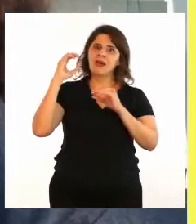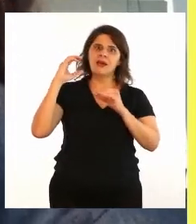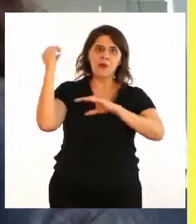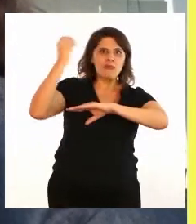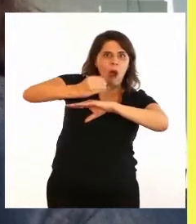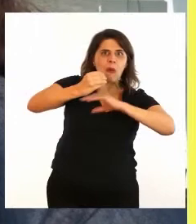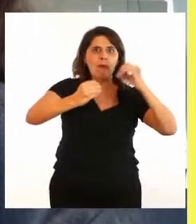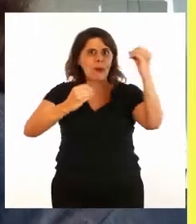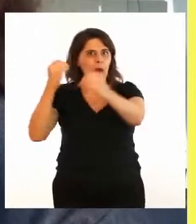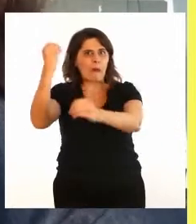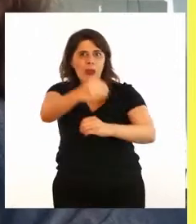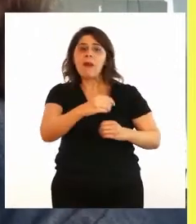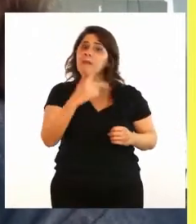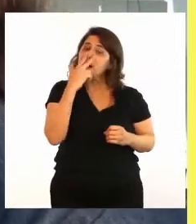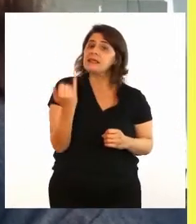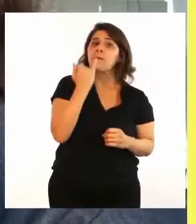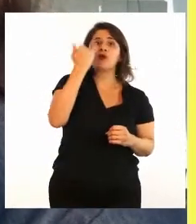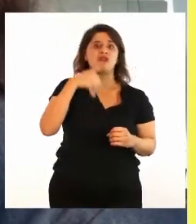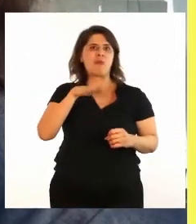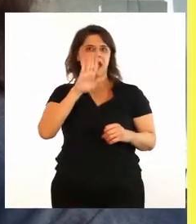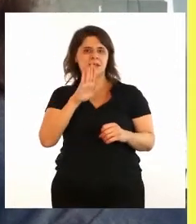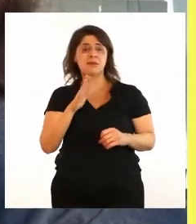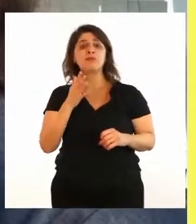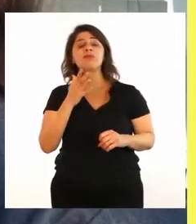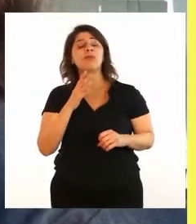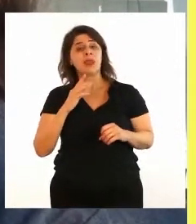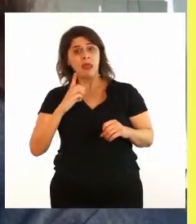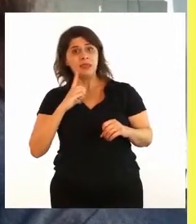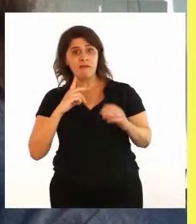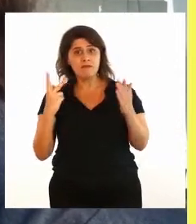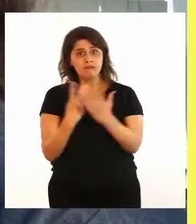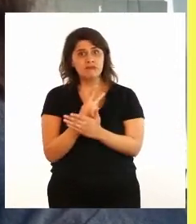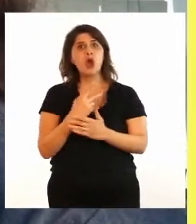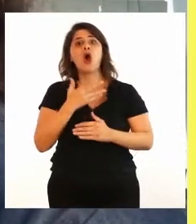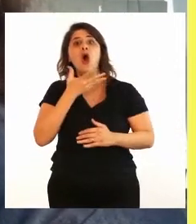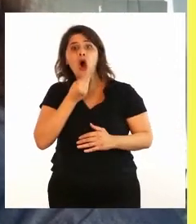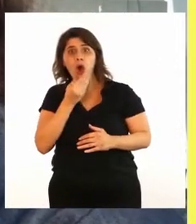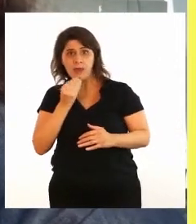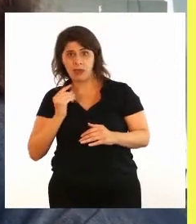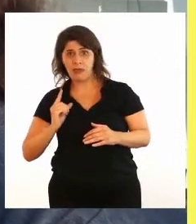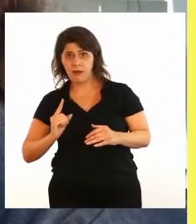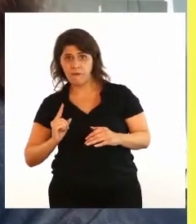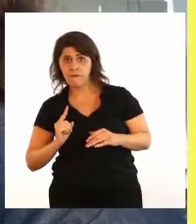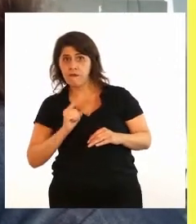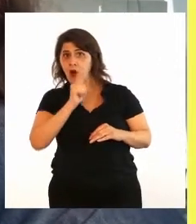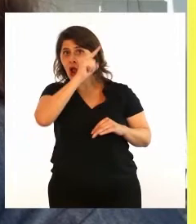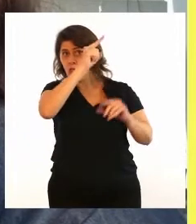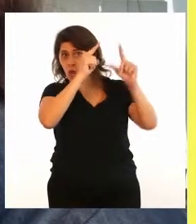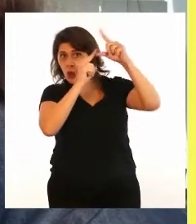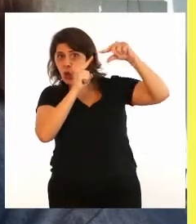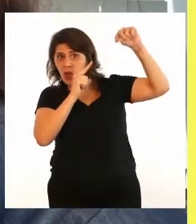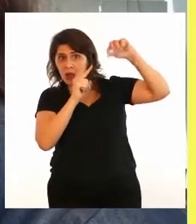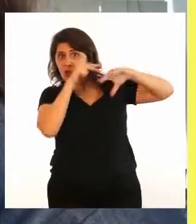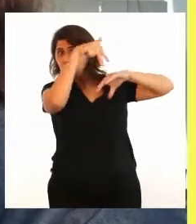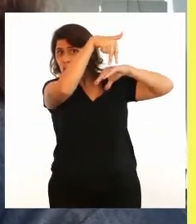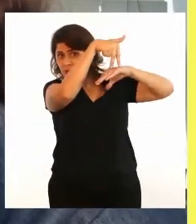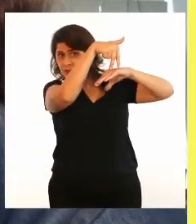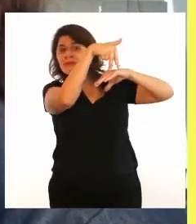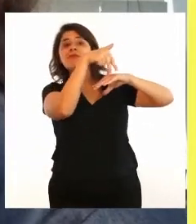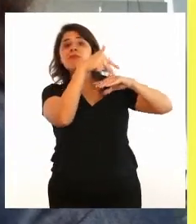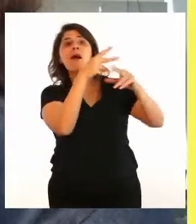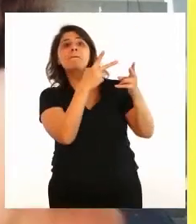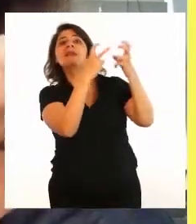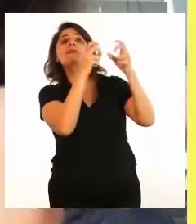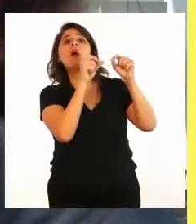e trouxe as rochas lunares, que se verificou que só tinha rochas da superfície. E os